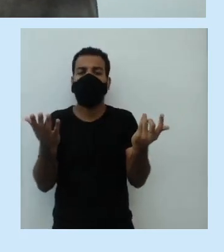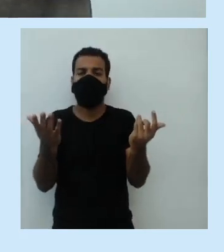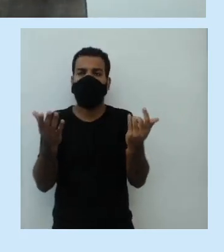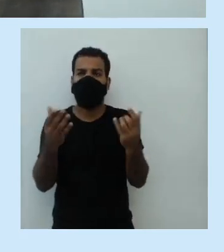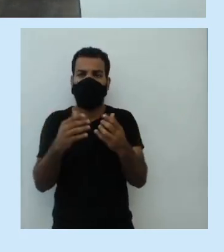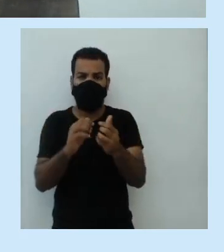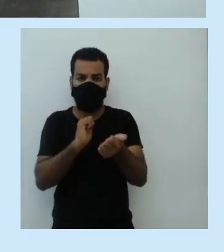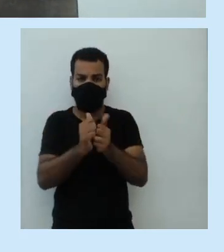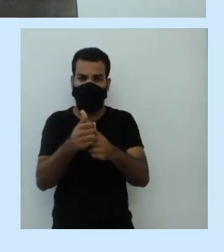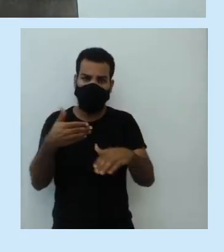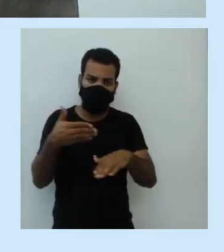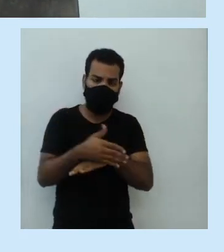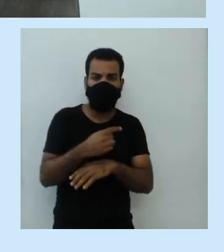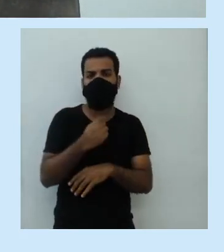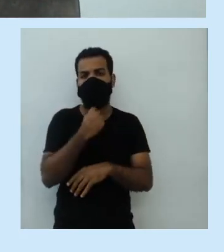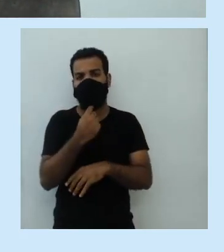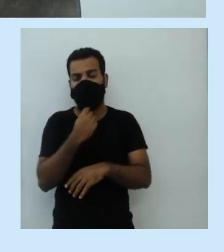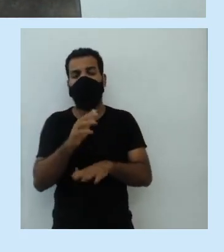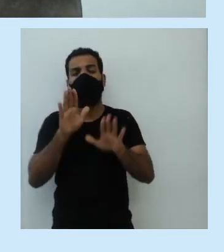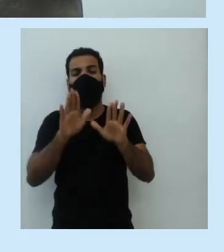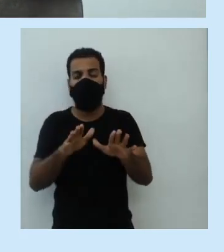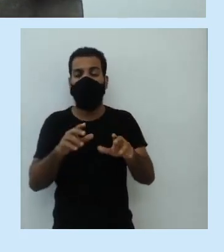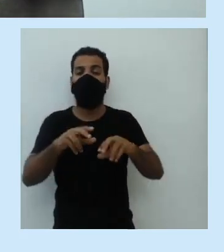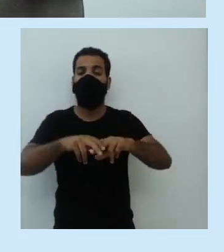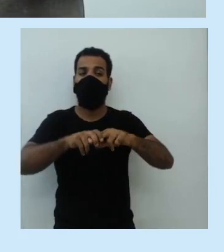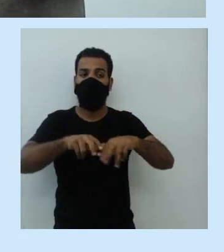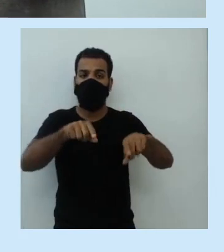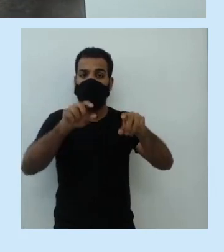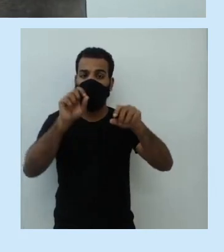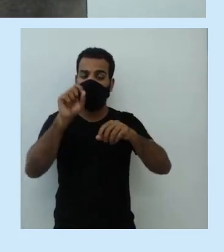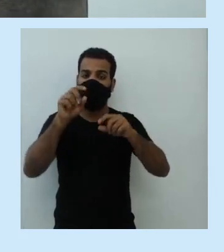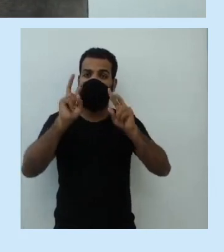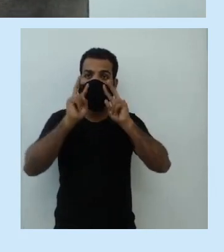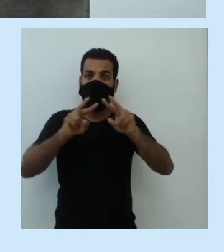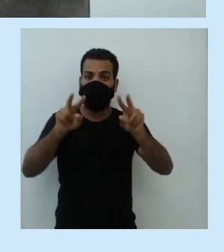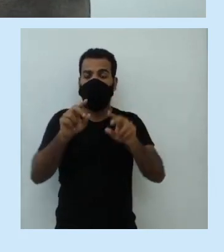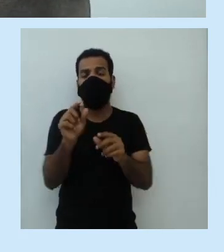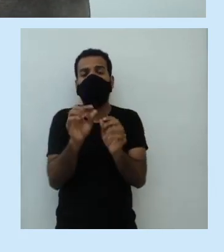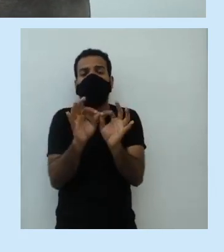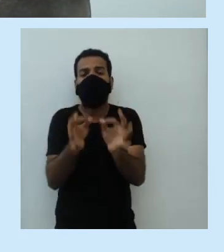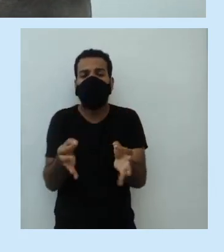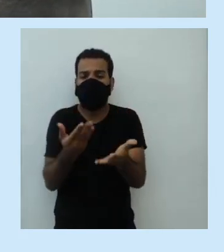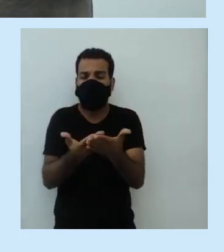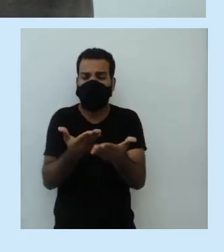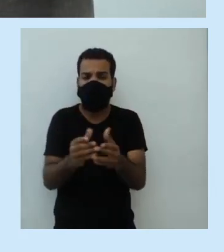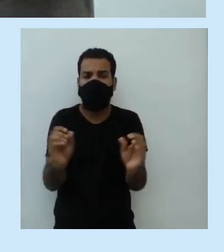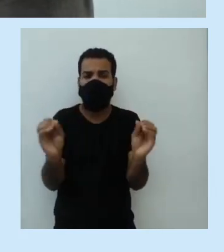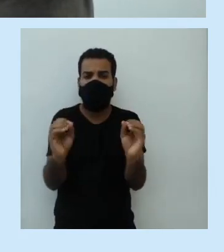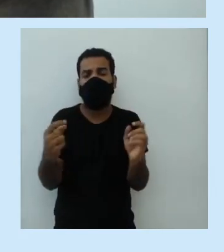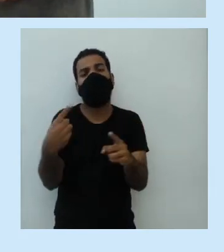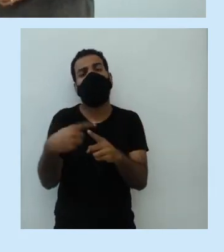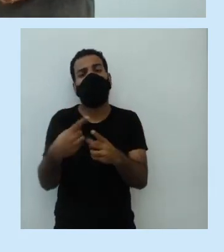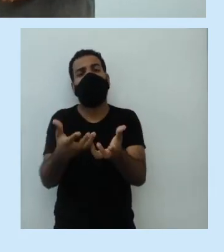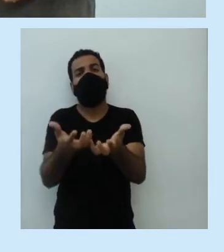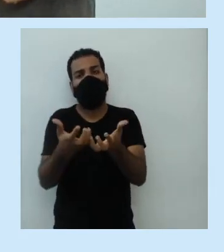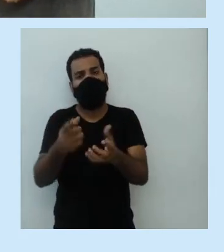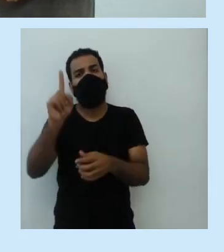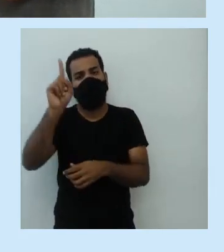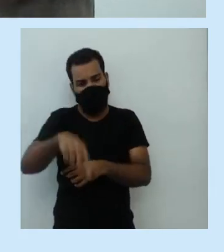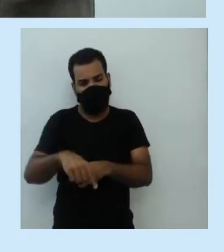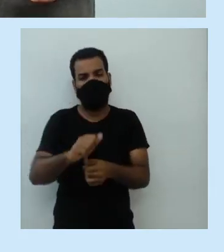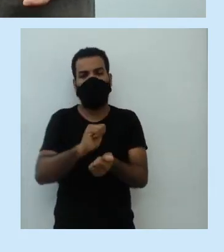mundo esportivo e por causa dessa visão pequena de não estudar porque quer ser um